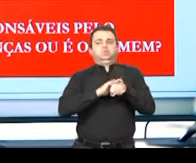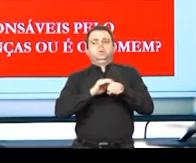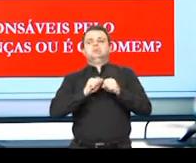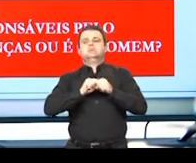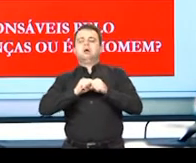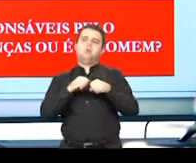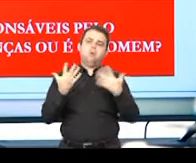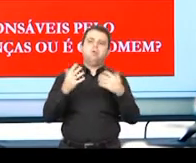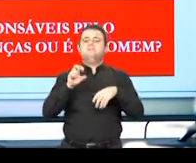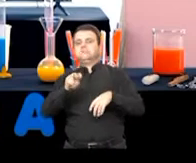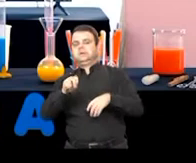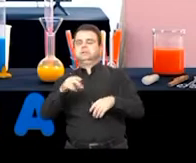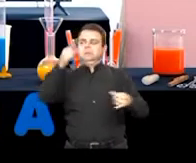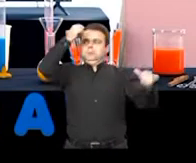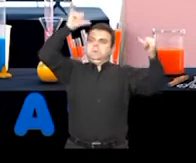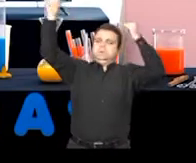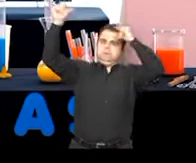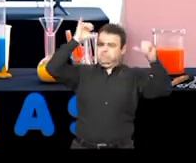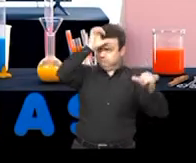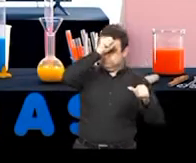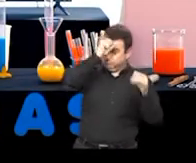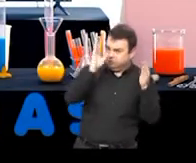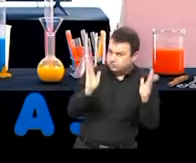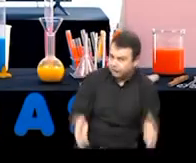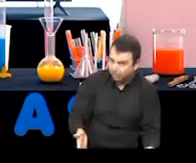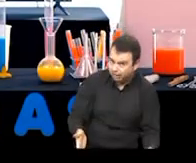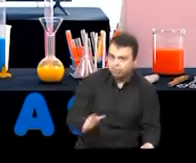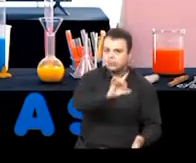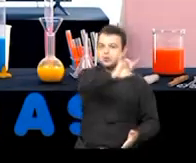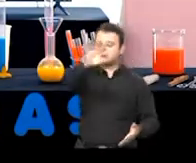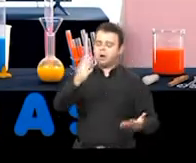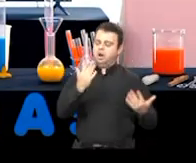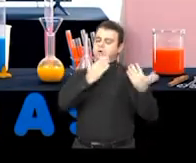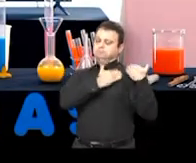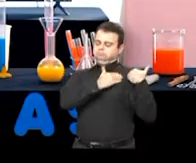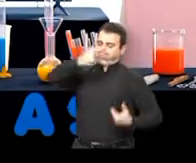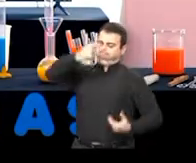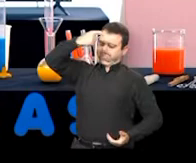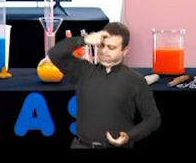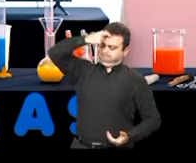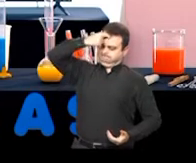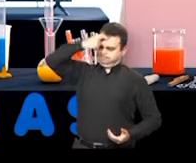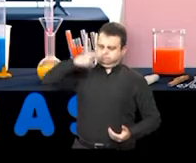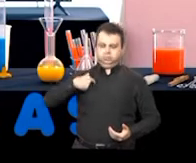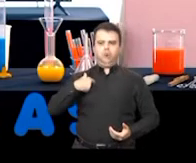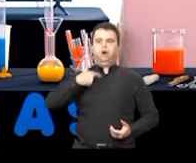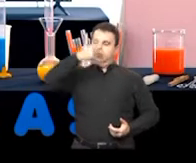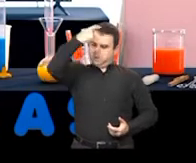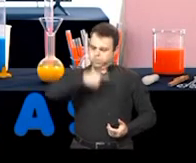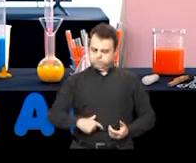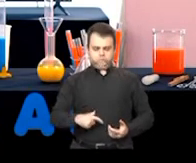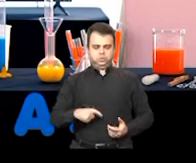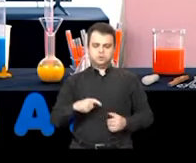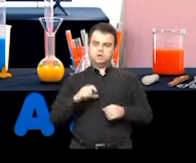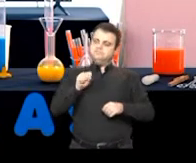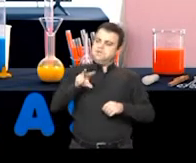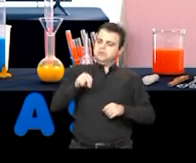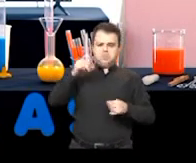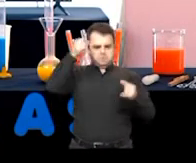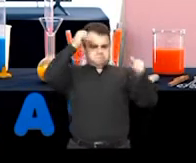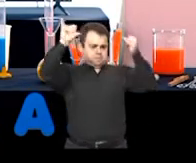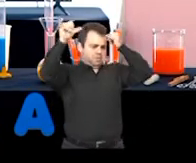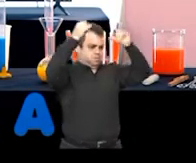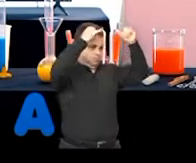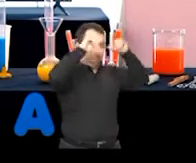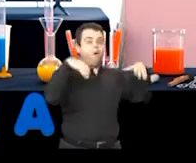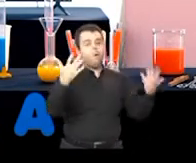doenças infecciosas? Será que ele está fazendo a sua parte, pensando na prevenção dele mesmo ou até mesmo